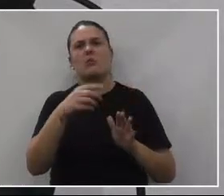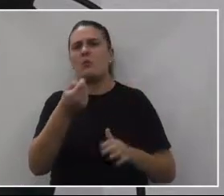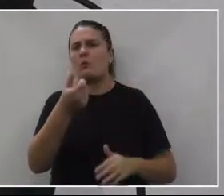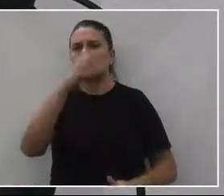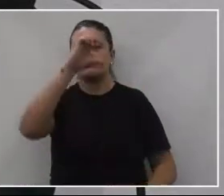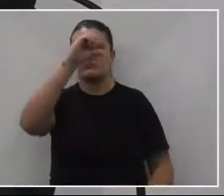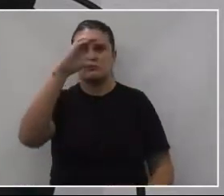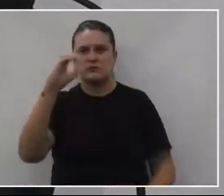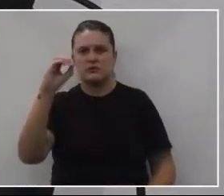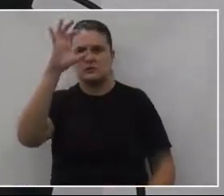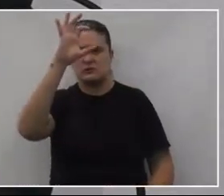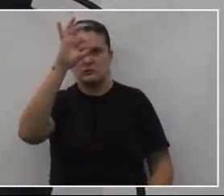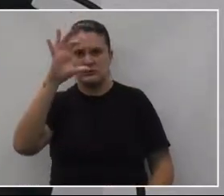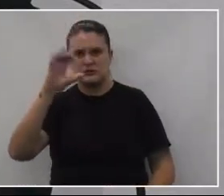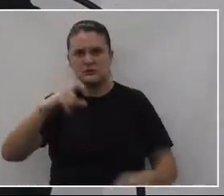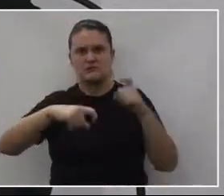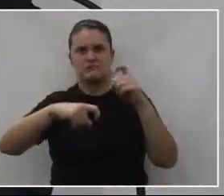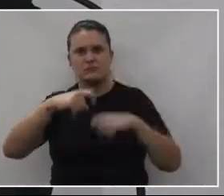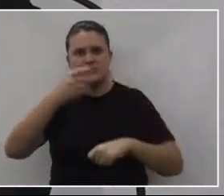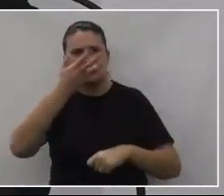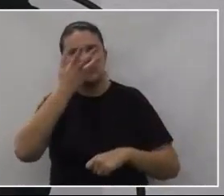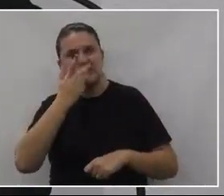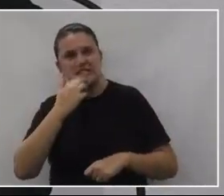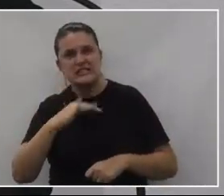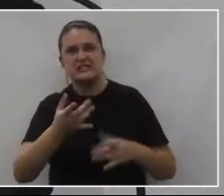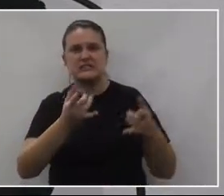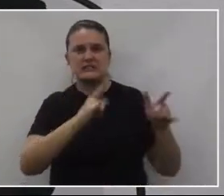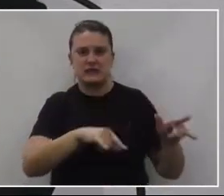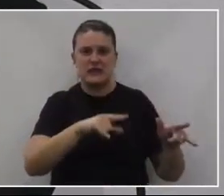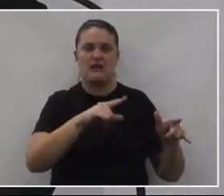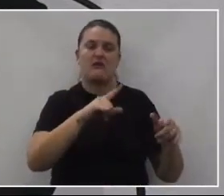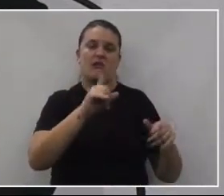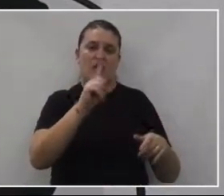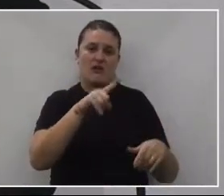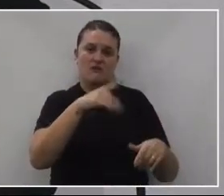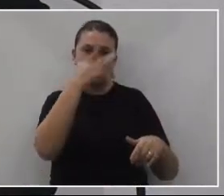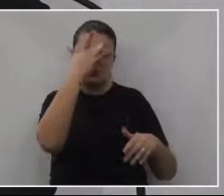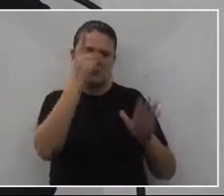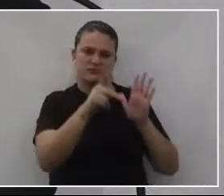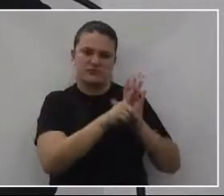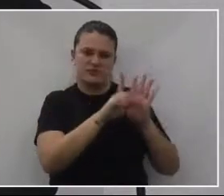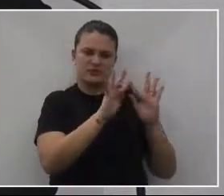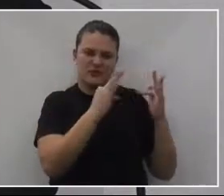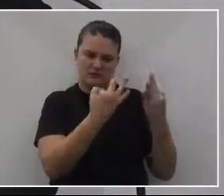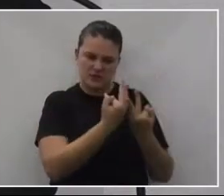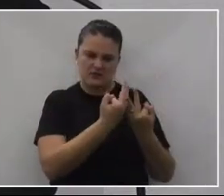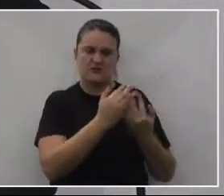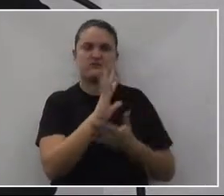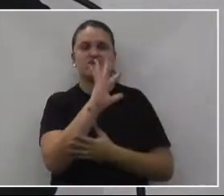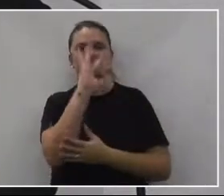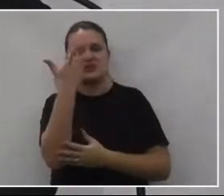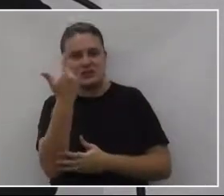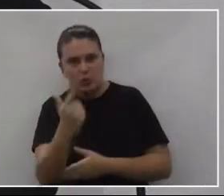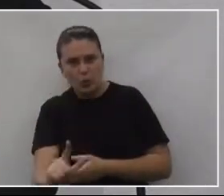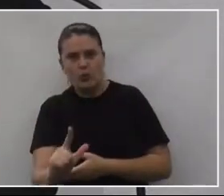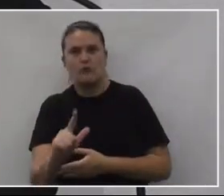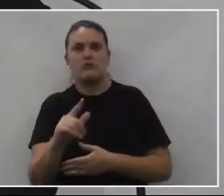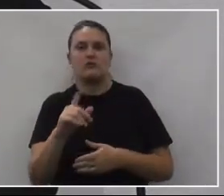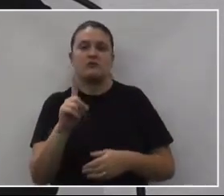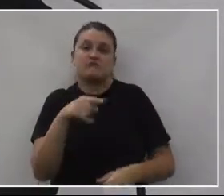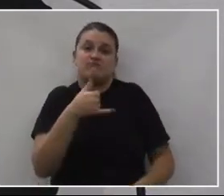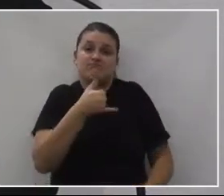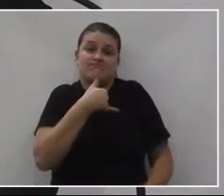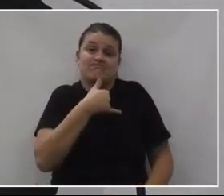90% dos abusos de crianças e adolescentes são praticados por familiares, mais um, né? Um caso que